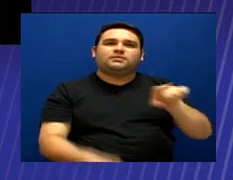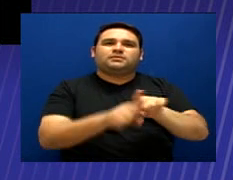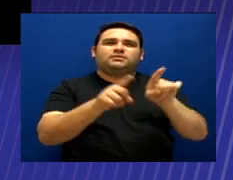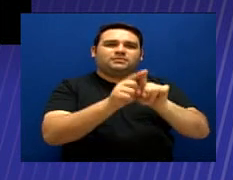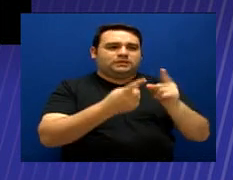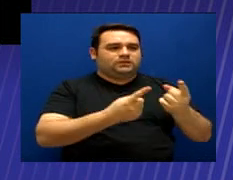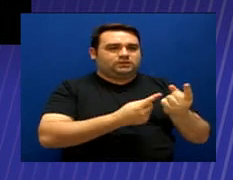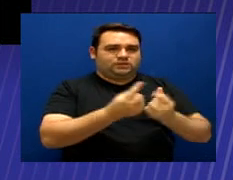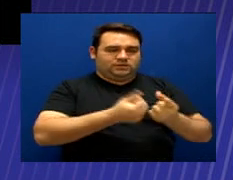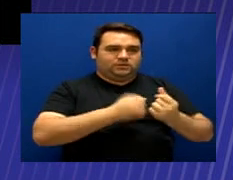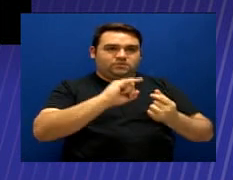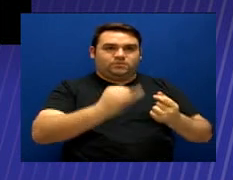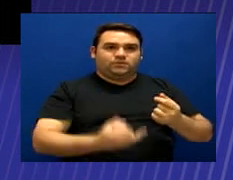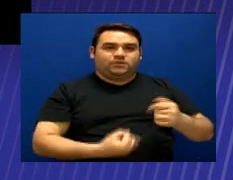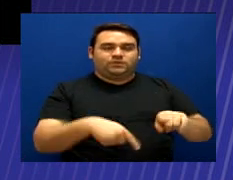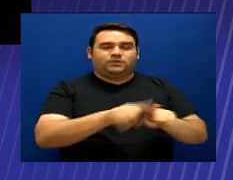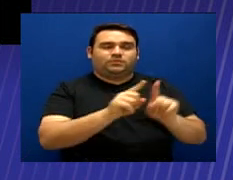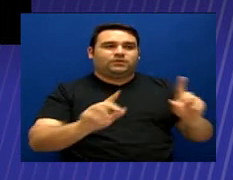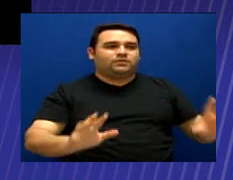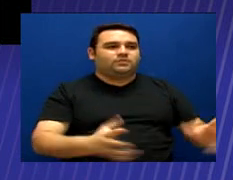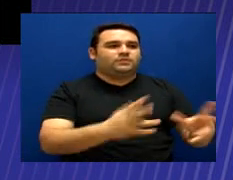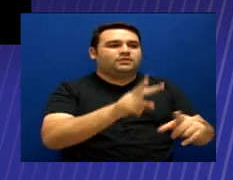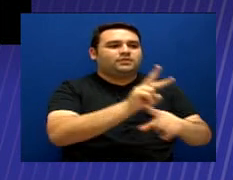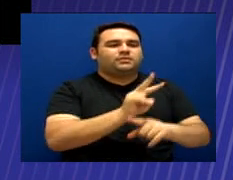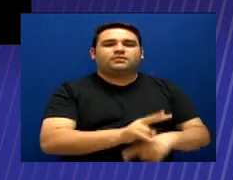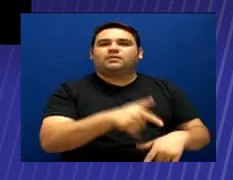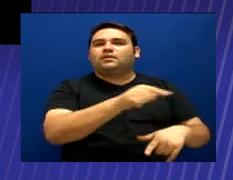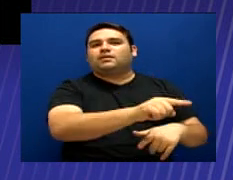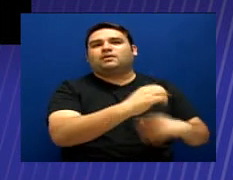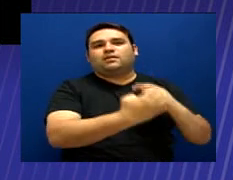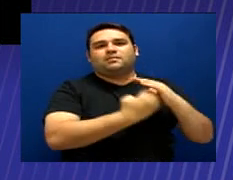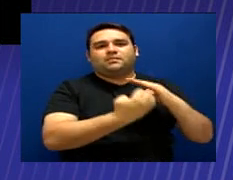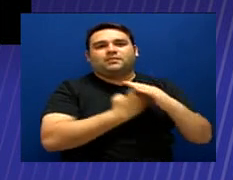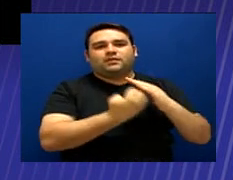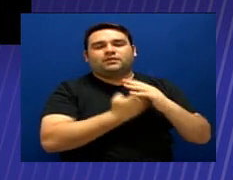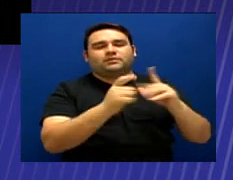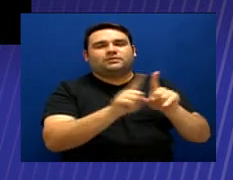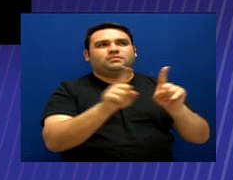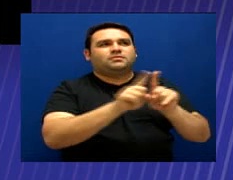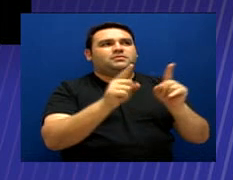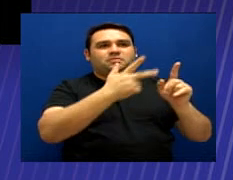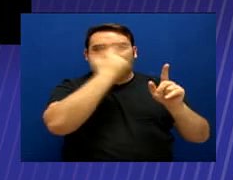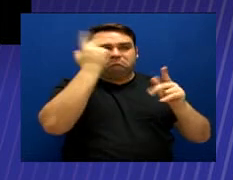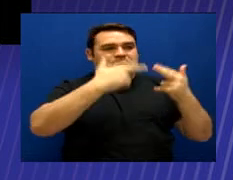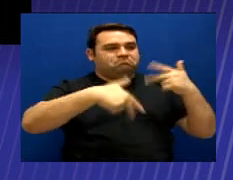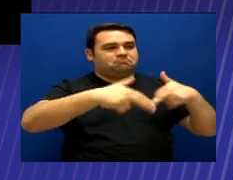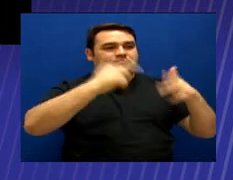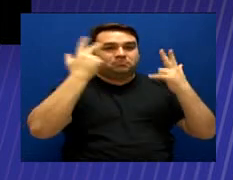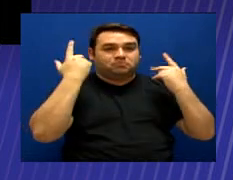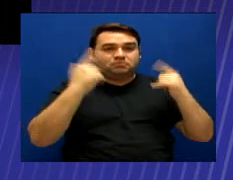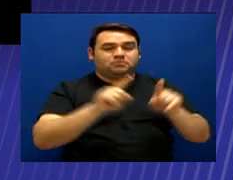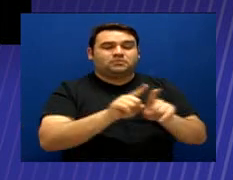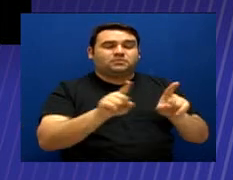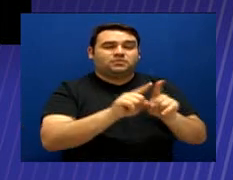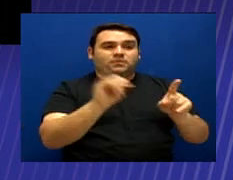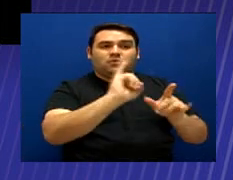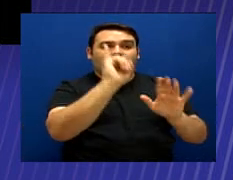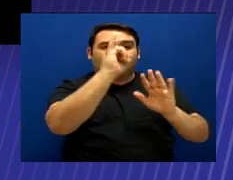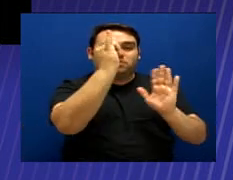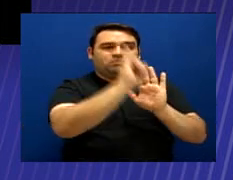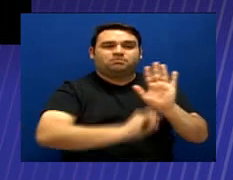de captação e deram incentivo fiscal para empresas e para pessoas físicas também, e